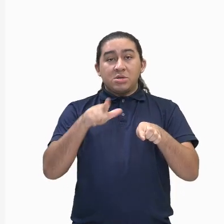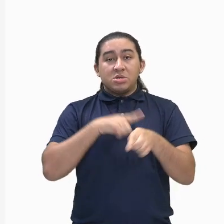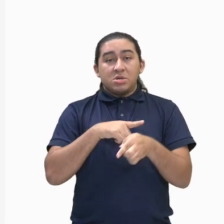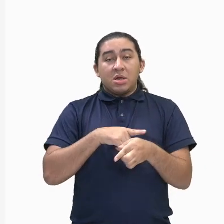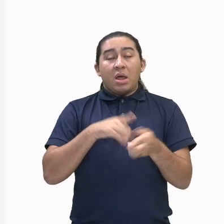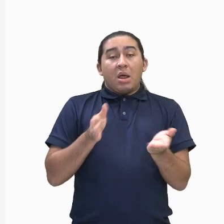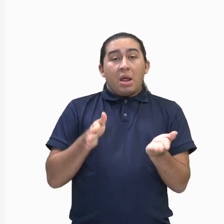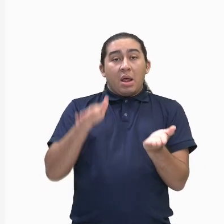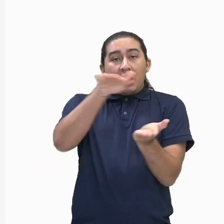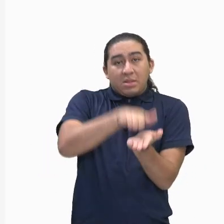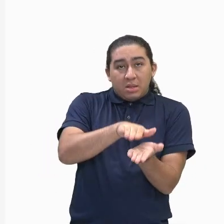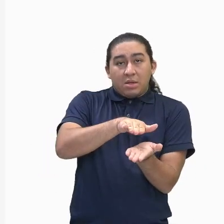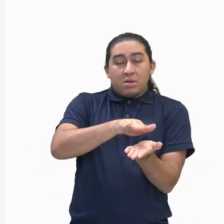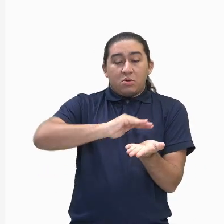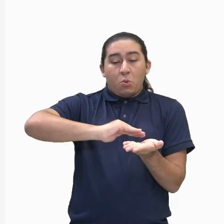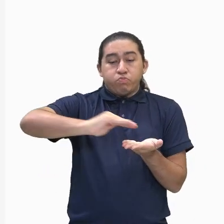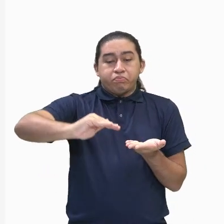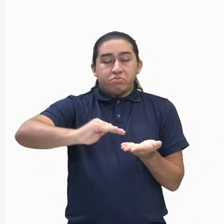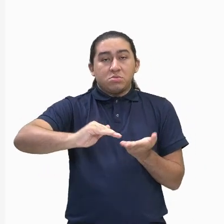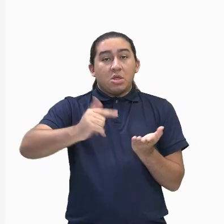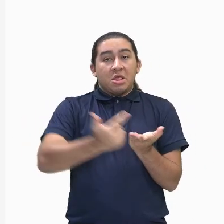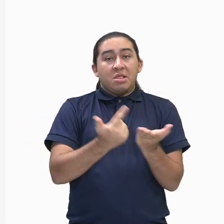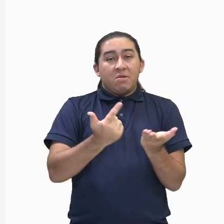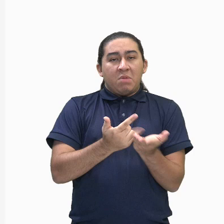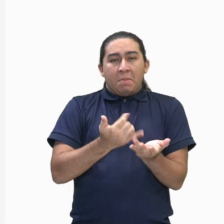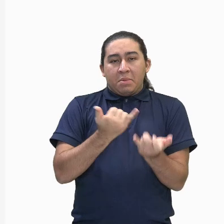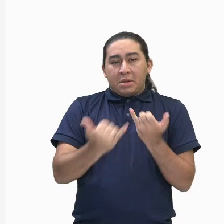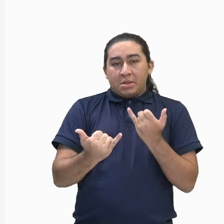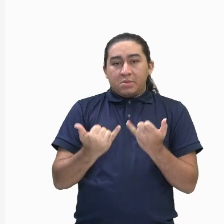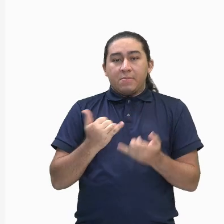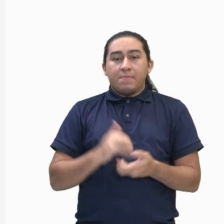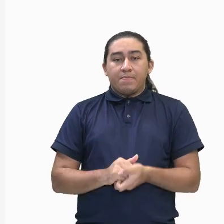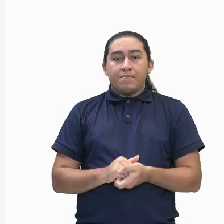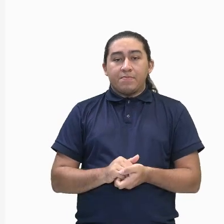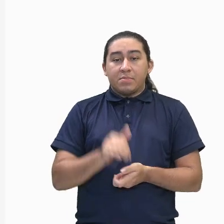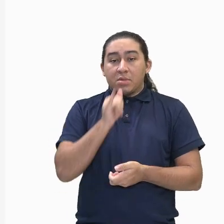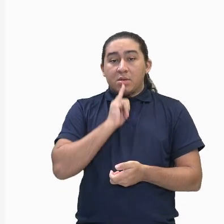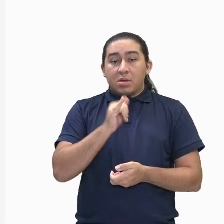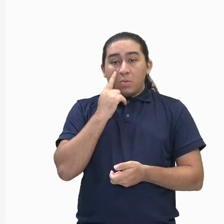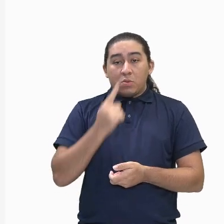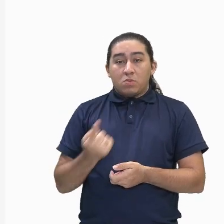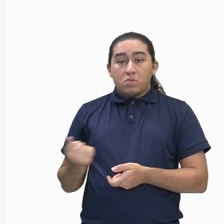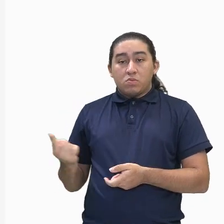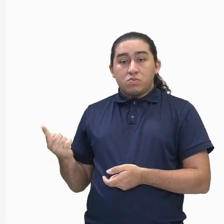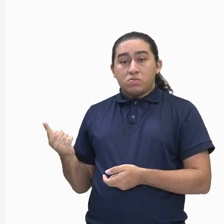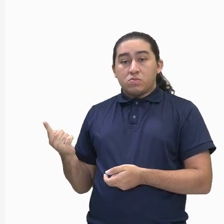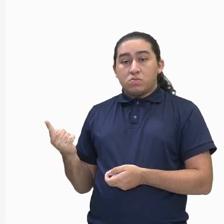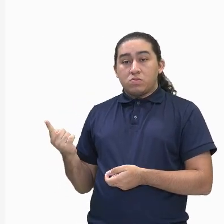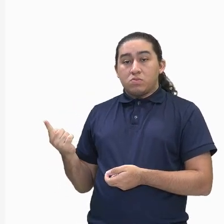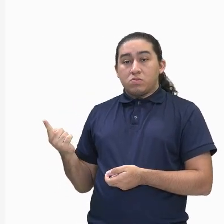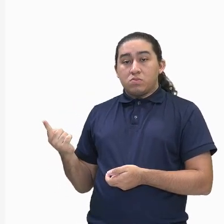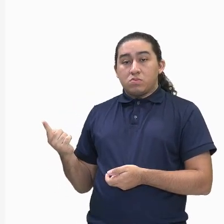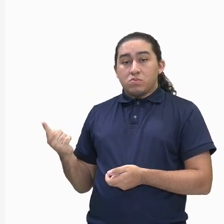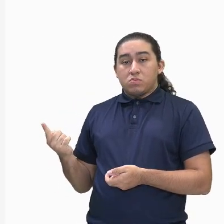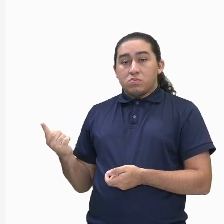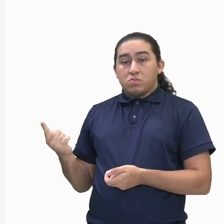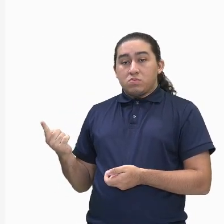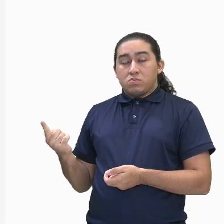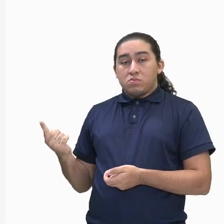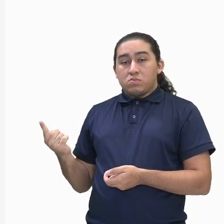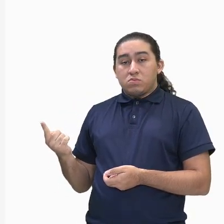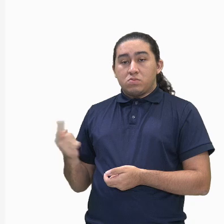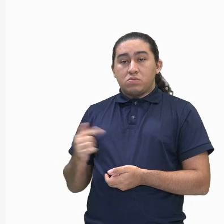temos justamente como exemplo os códices maias e manuscritos